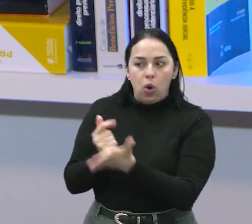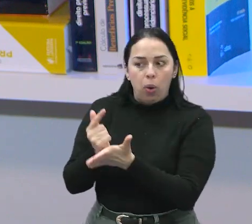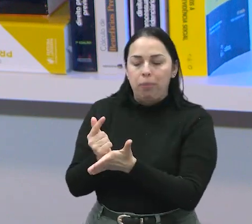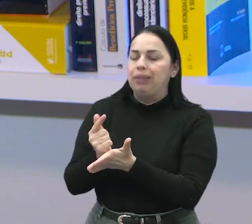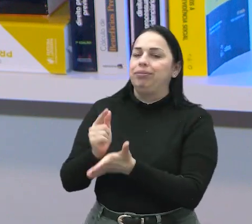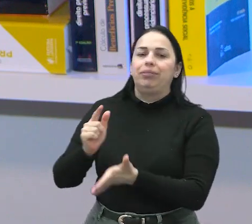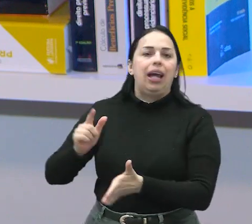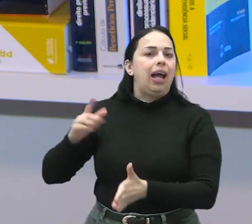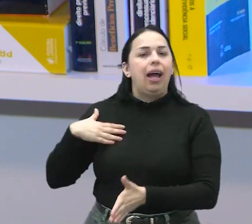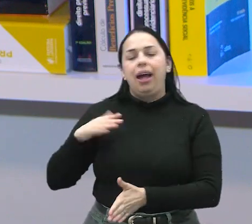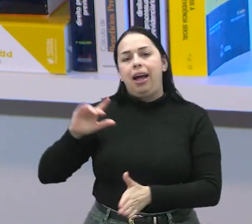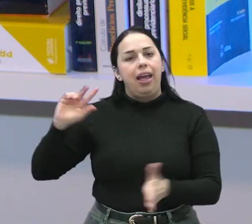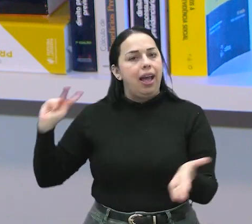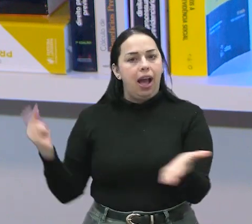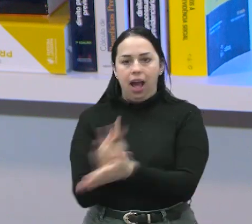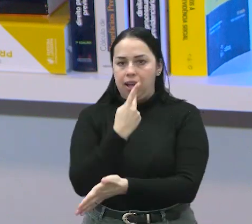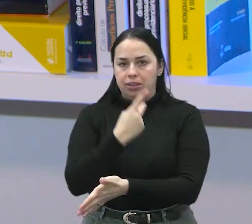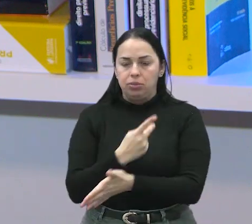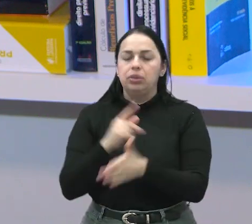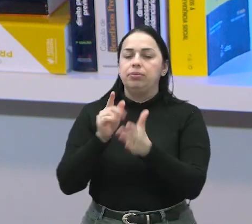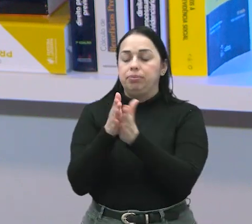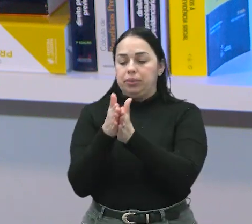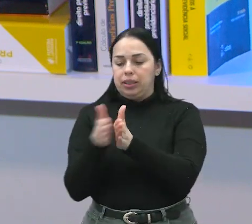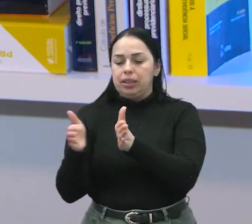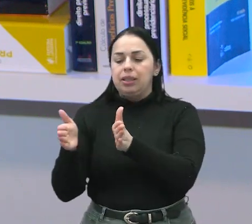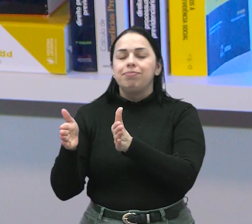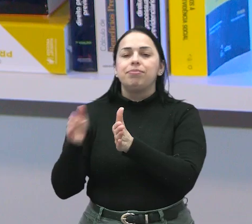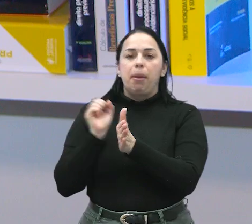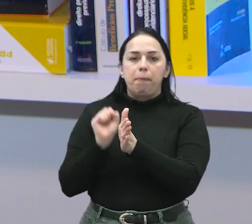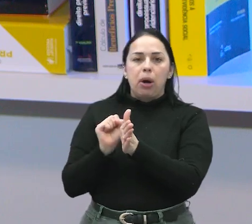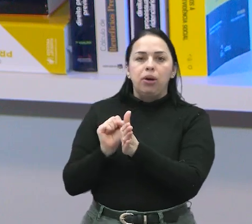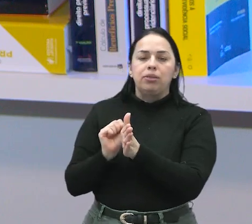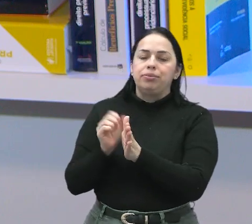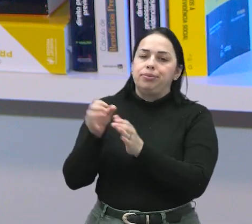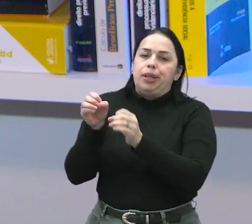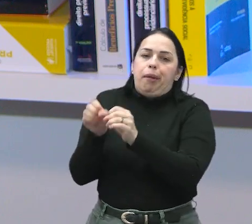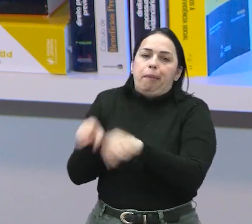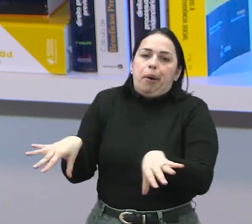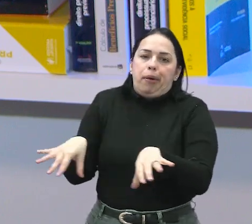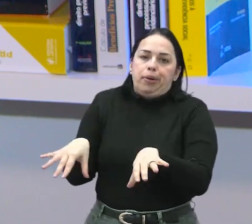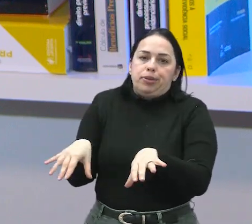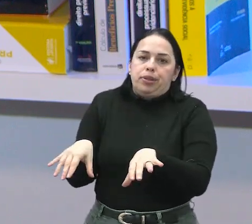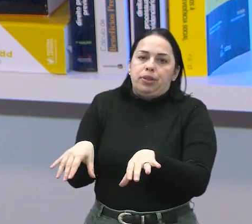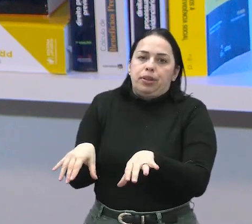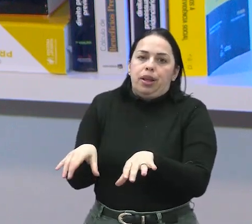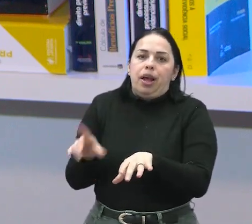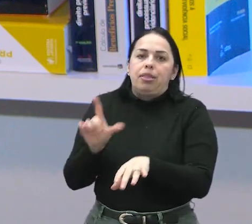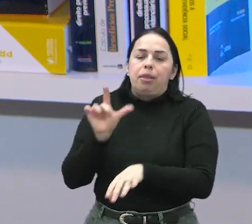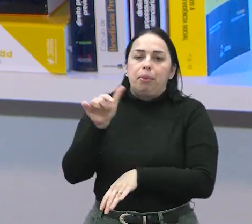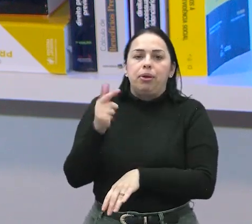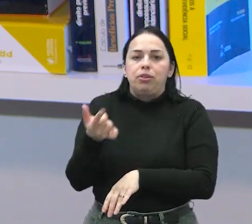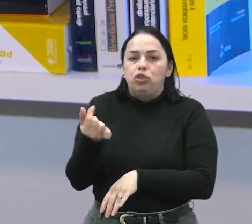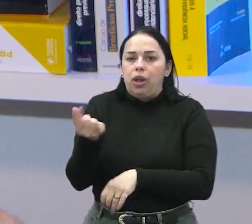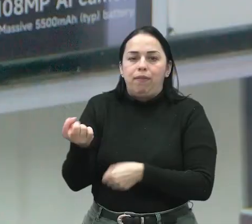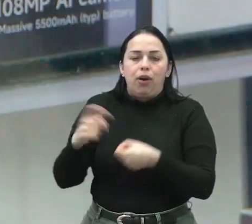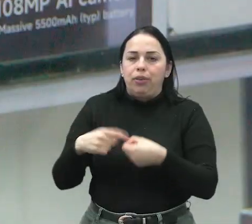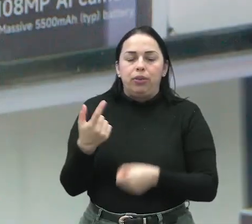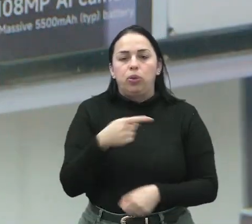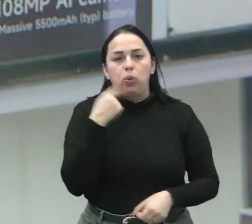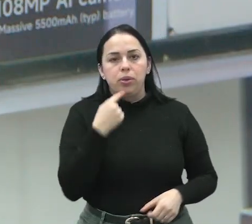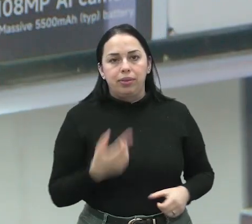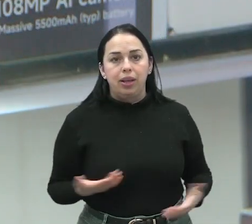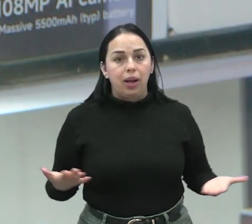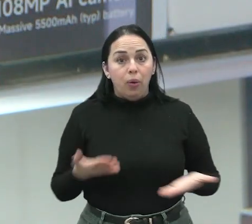ela é ilegal, né? Essa venda ela é ilícita, segundo que o consumidor pode ter um prejuízo imenso de não conseguir reaver esse valor.